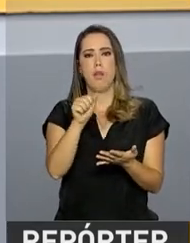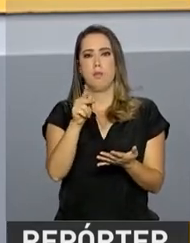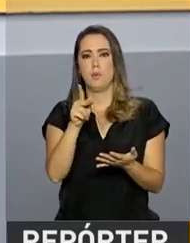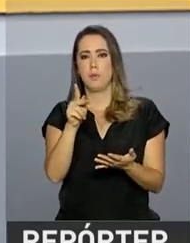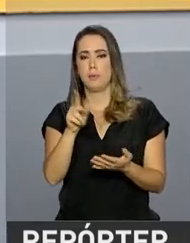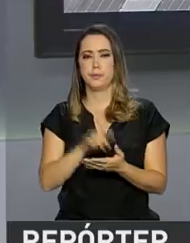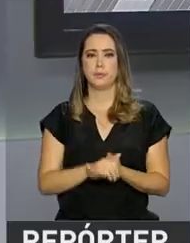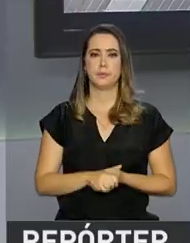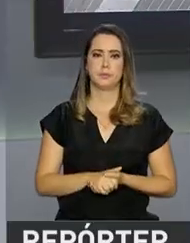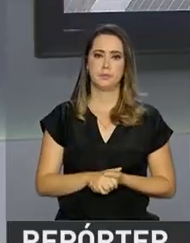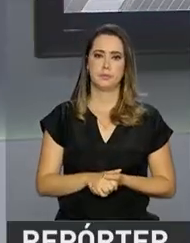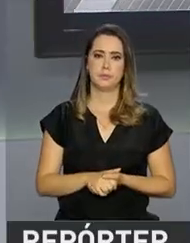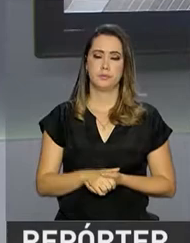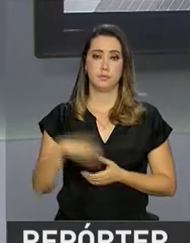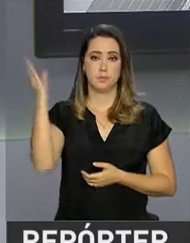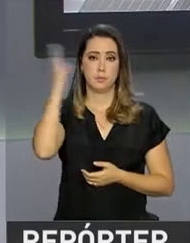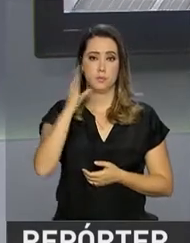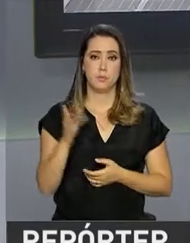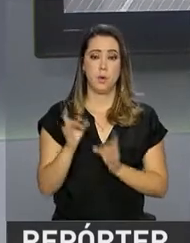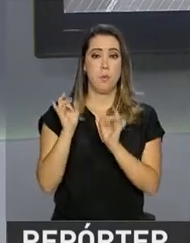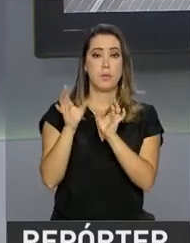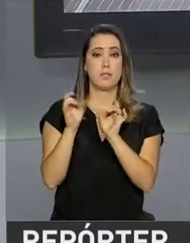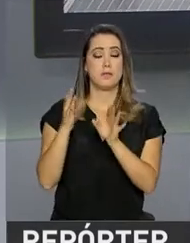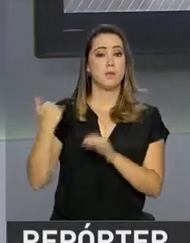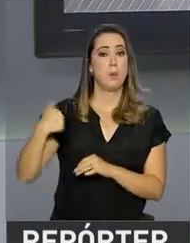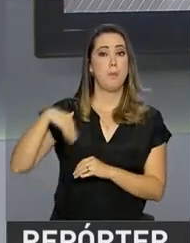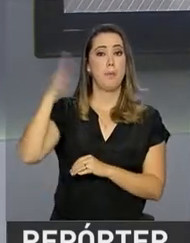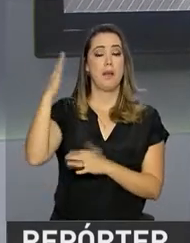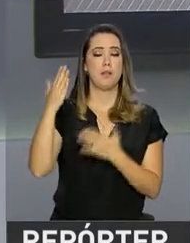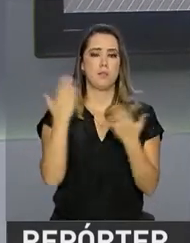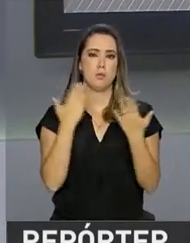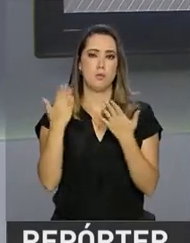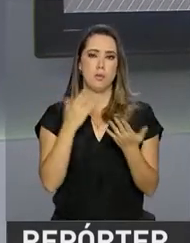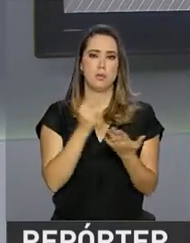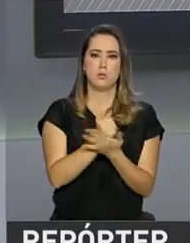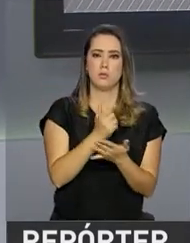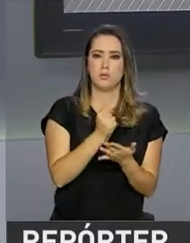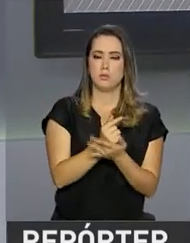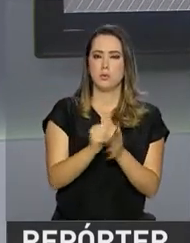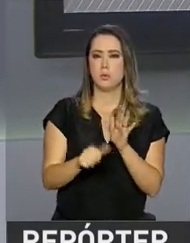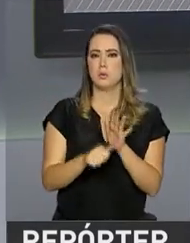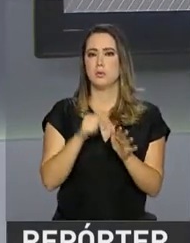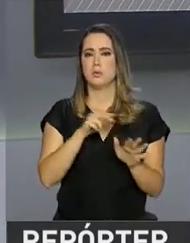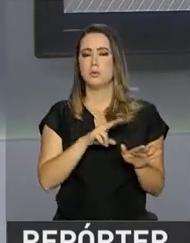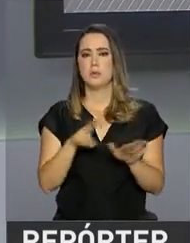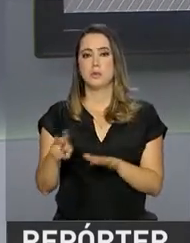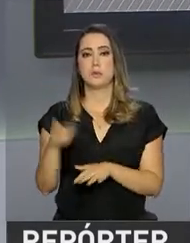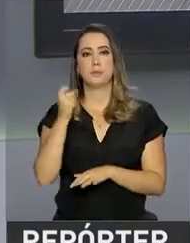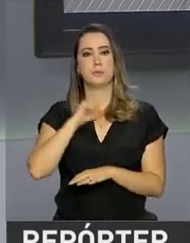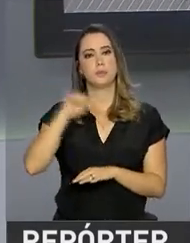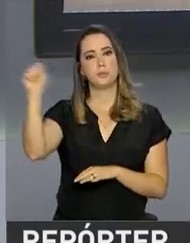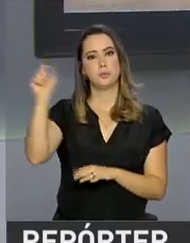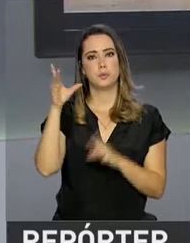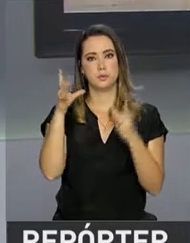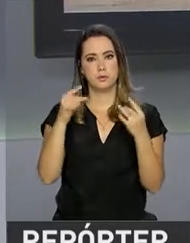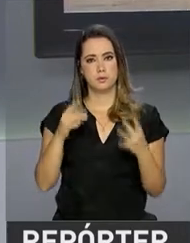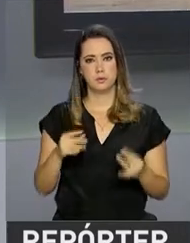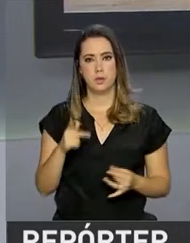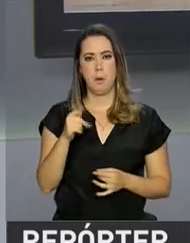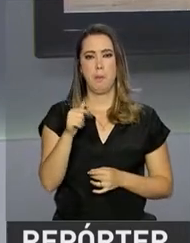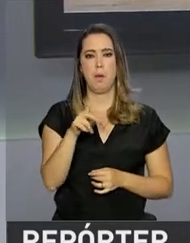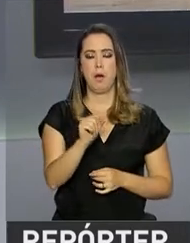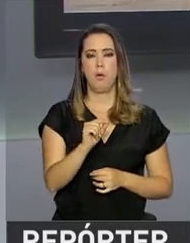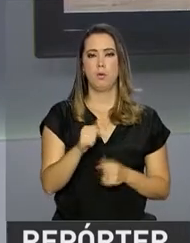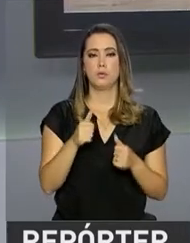e o brasil exportou mais do que importou na primeira semana de abril quem tem os detalhes é o repórter paulo la